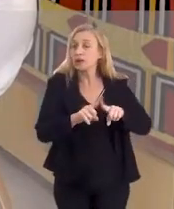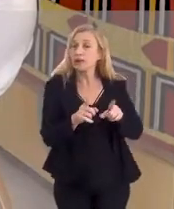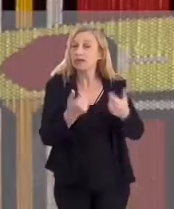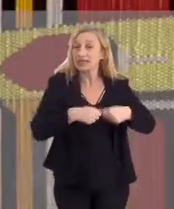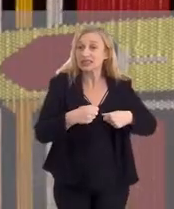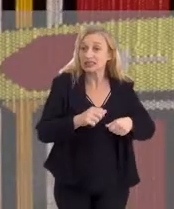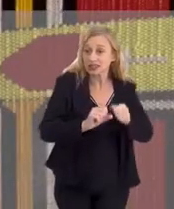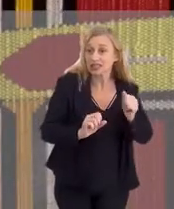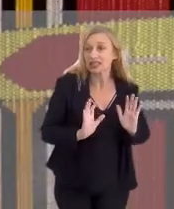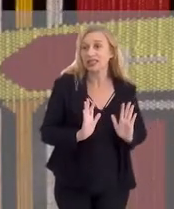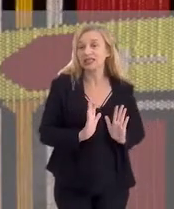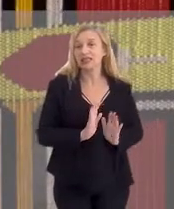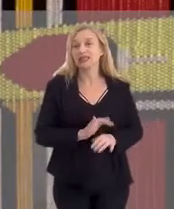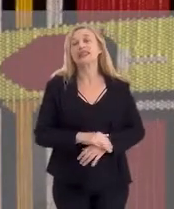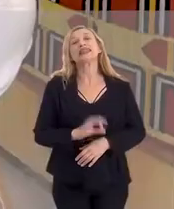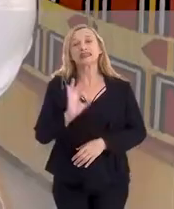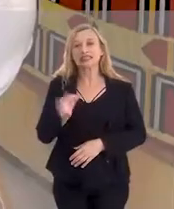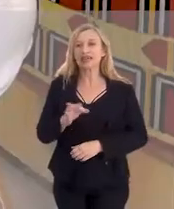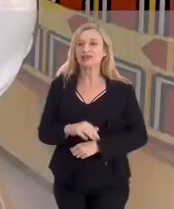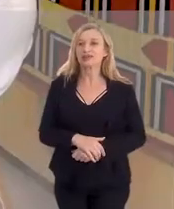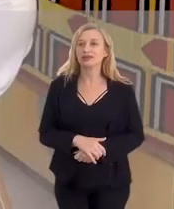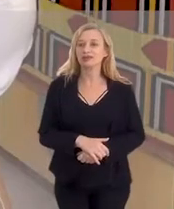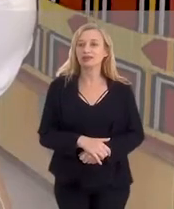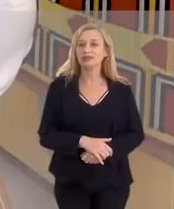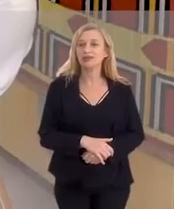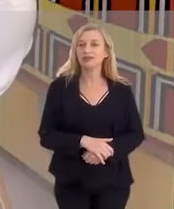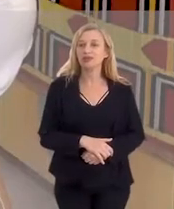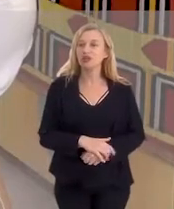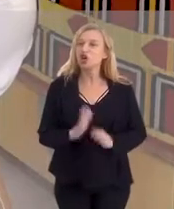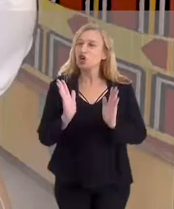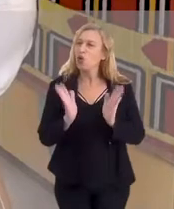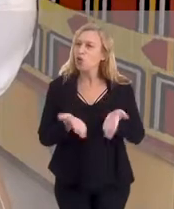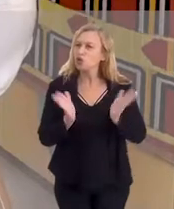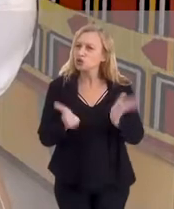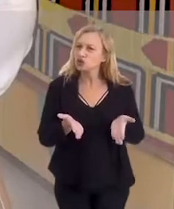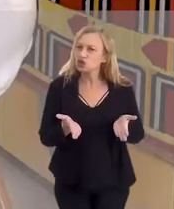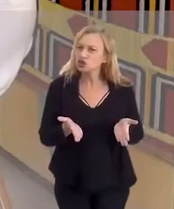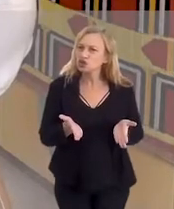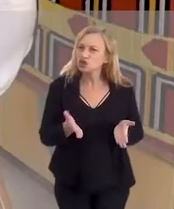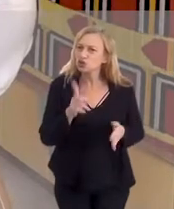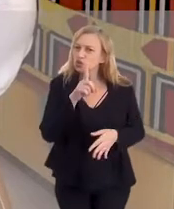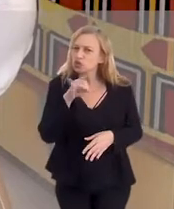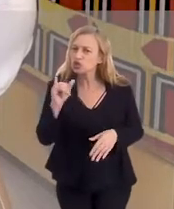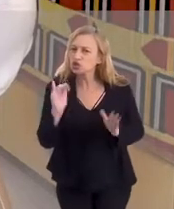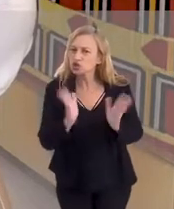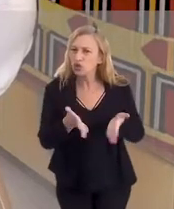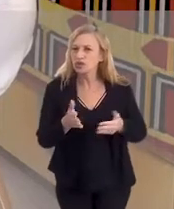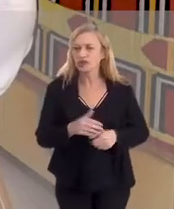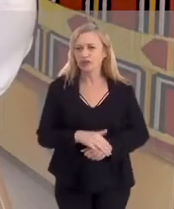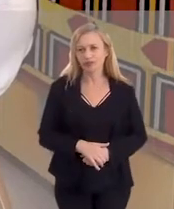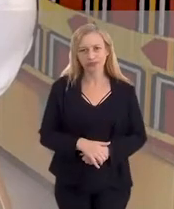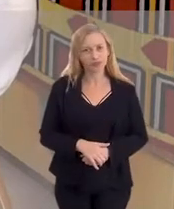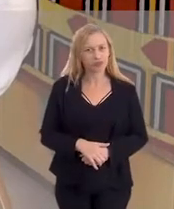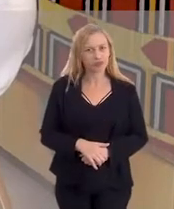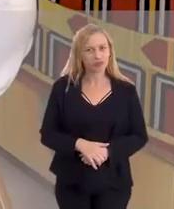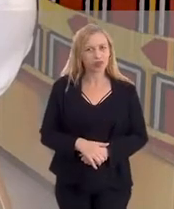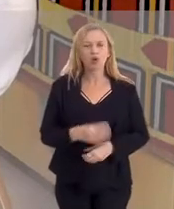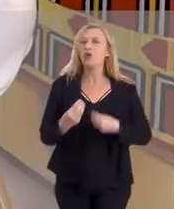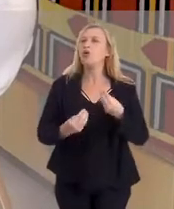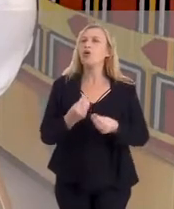que você está fazendo aquilo, mas você tem que fazer. Certo. E hoje, nos dias de